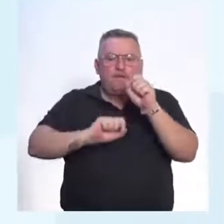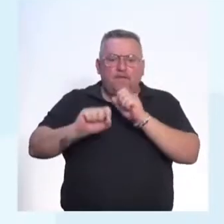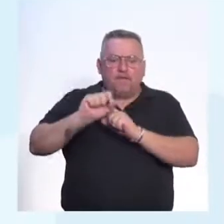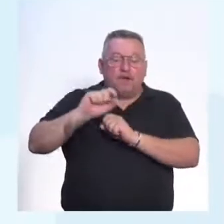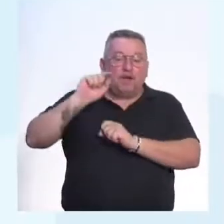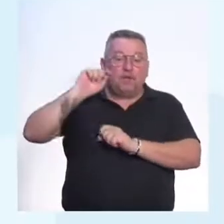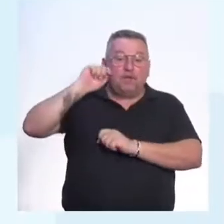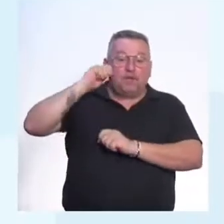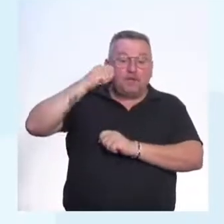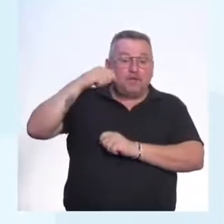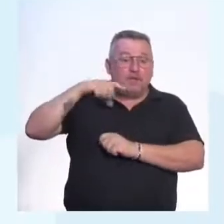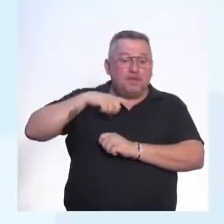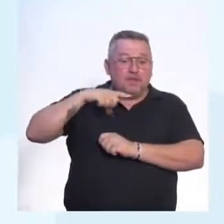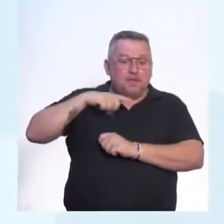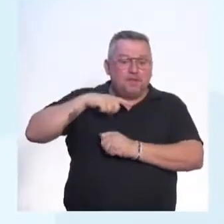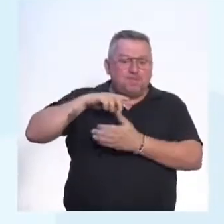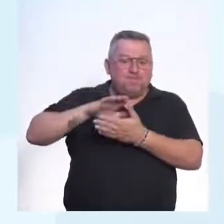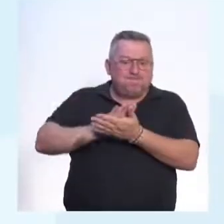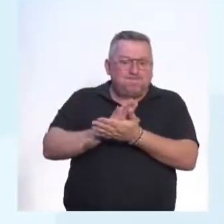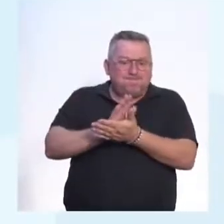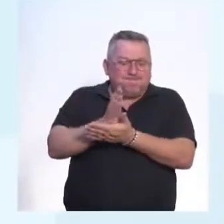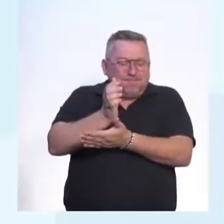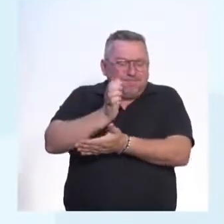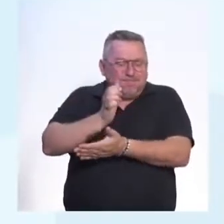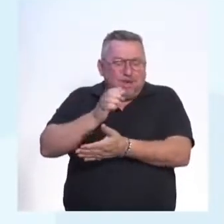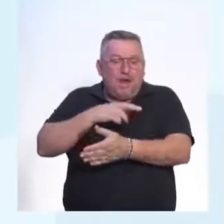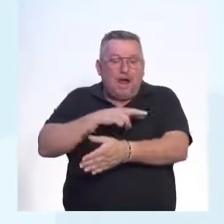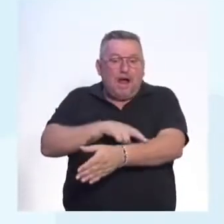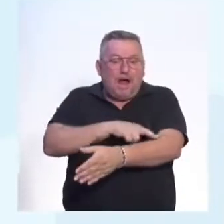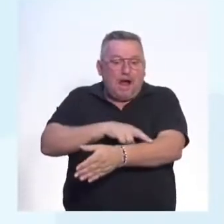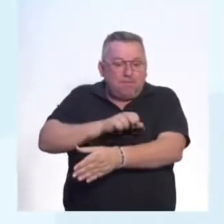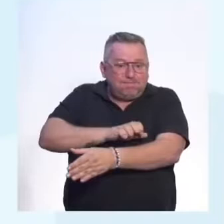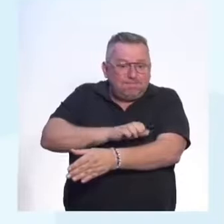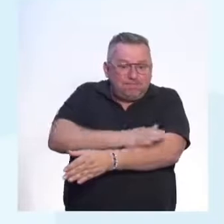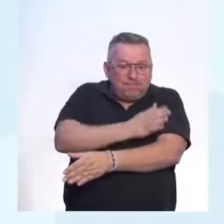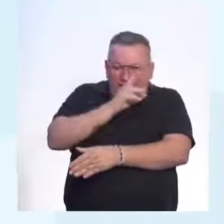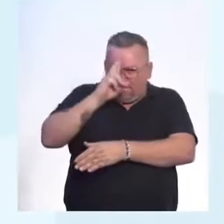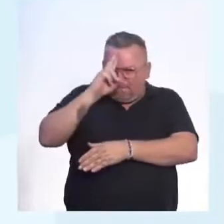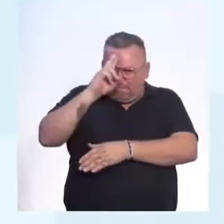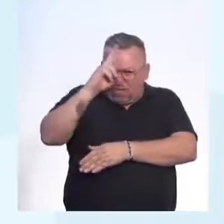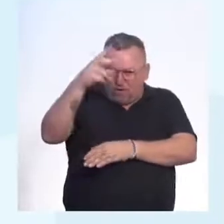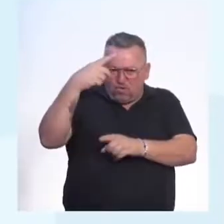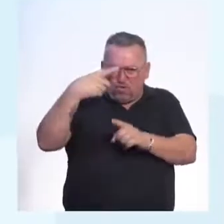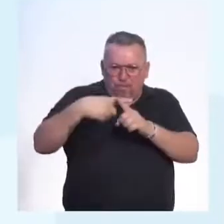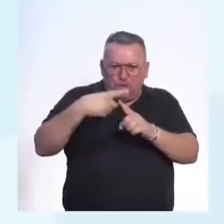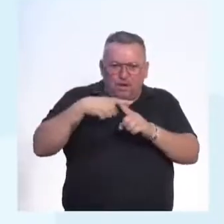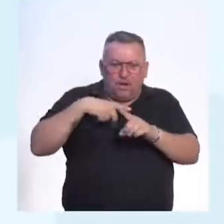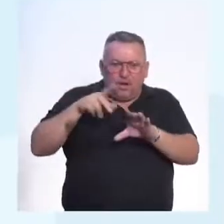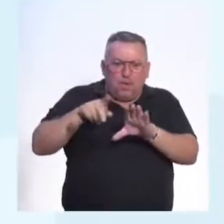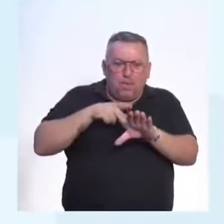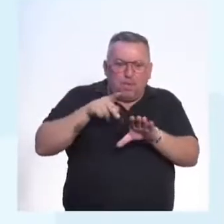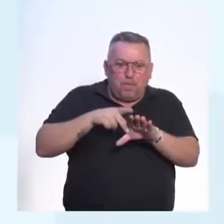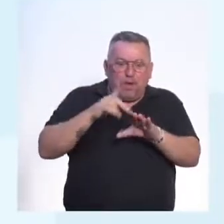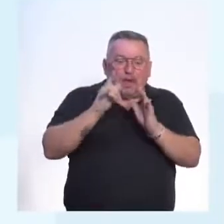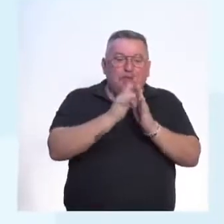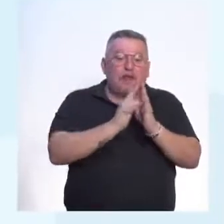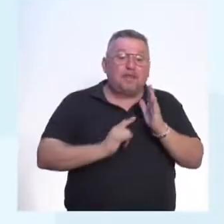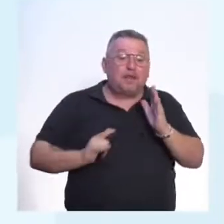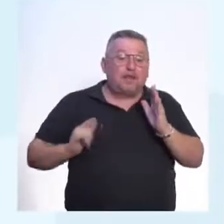os negros sejam discriminados. A raça negra é forte por terem seus pés na senzala.